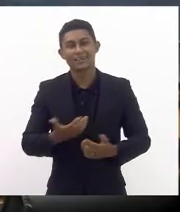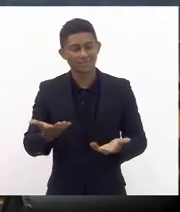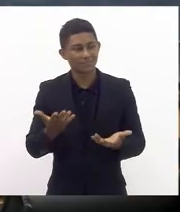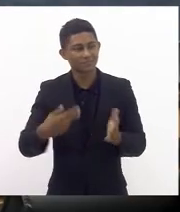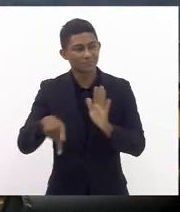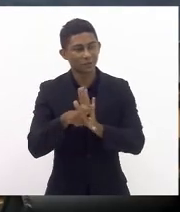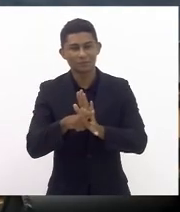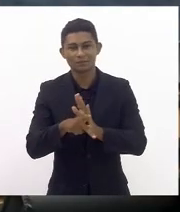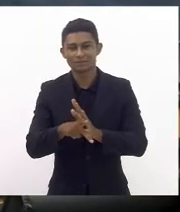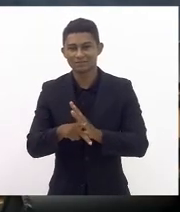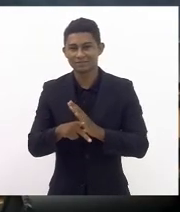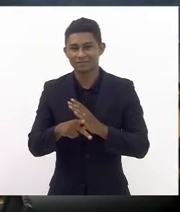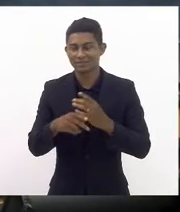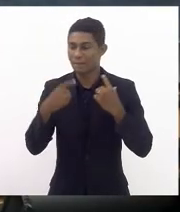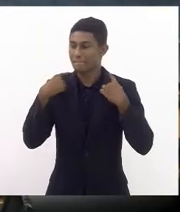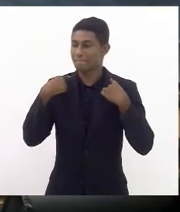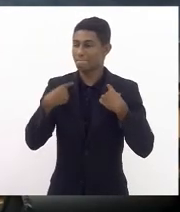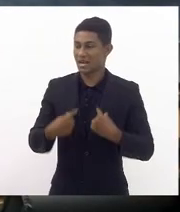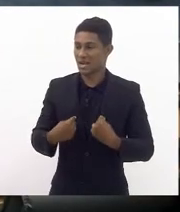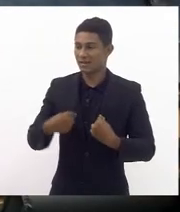biquíni pequenininho, dá.